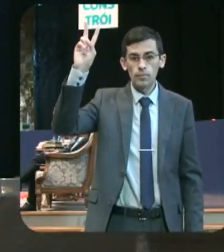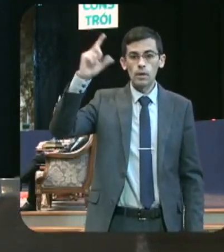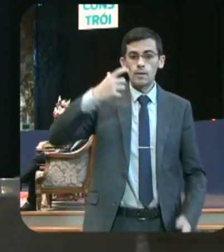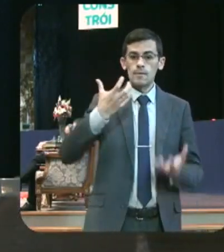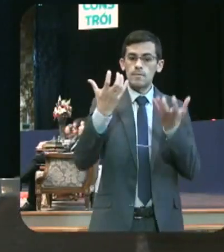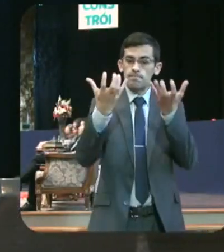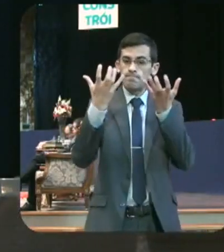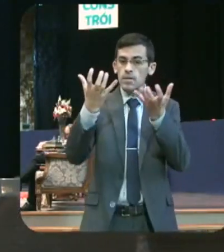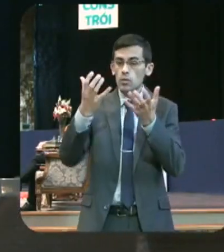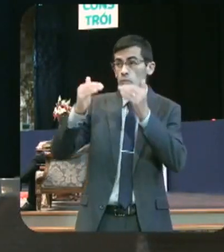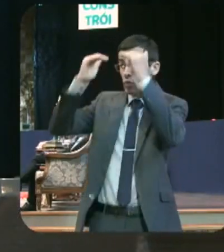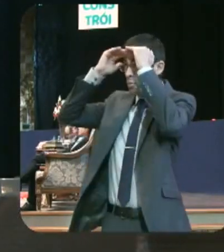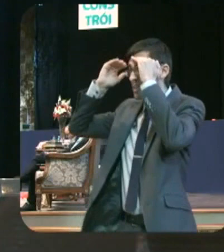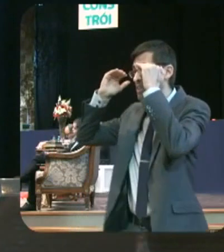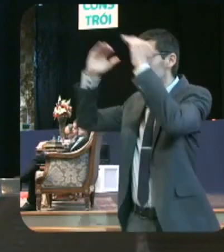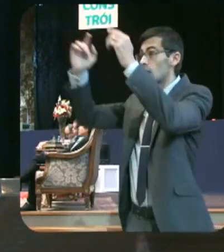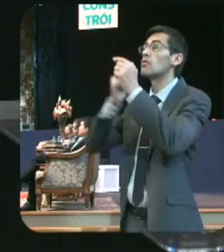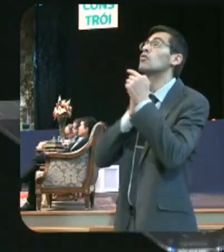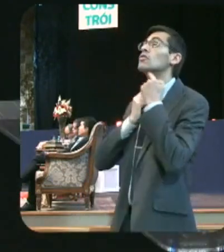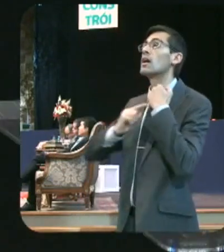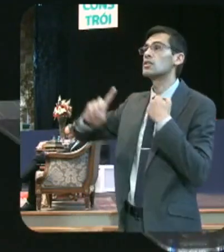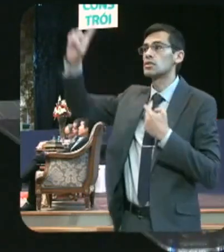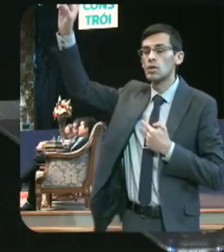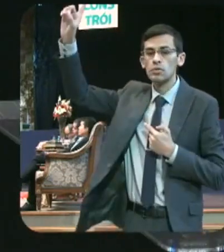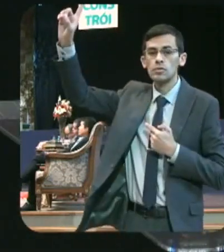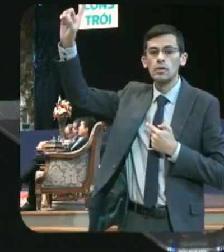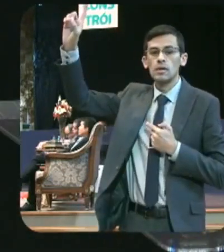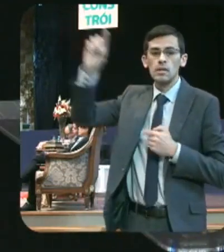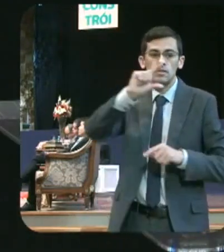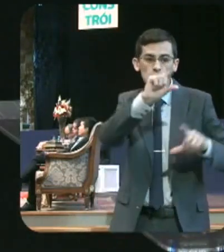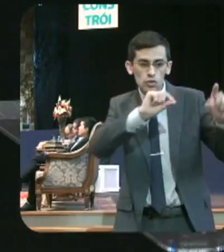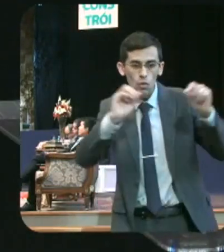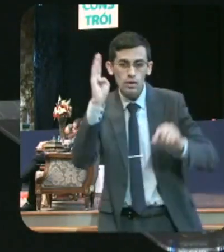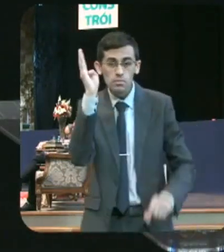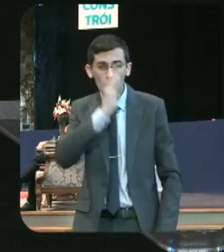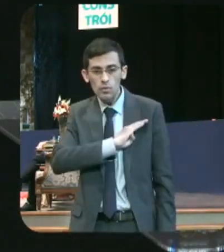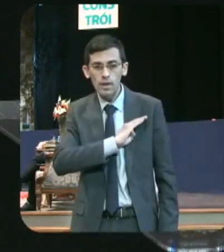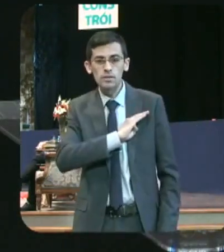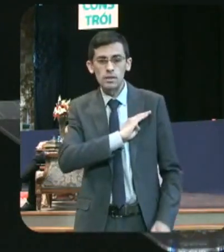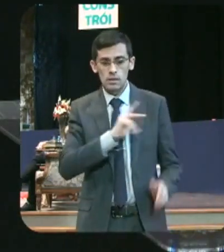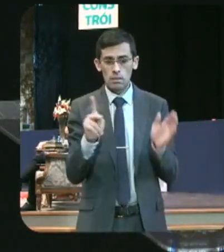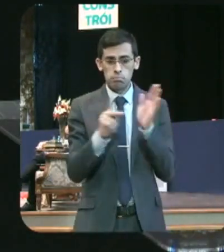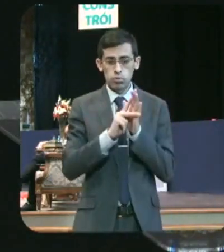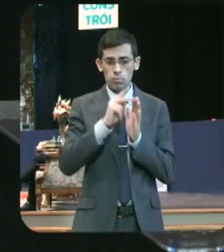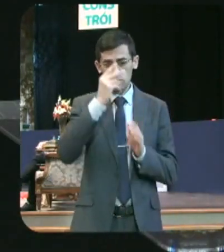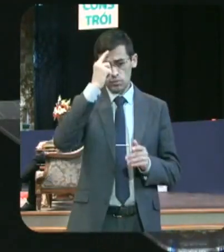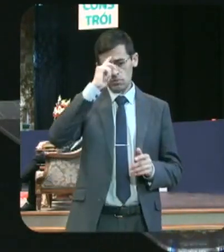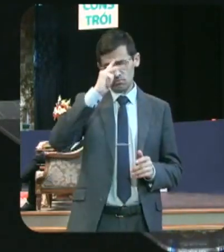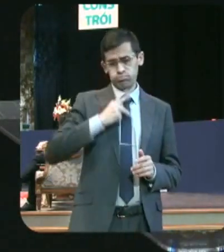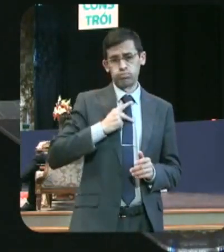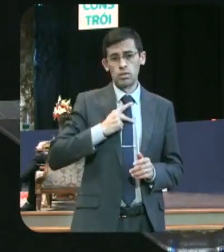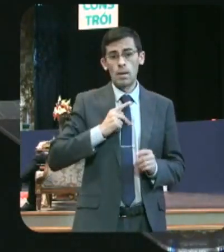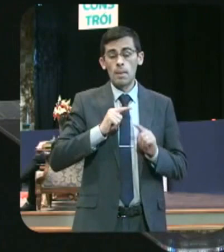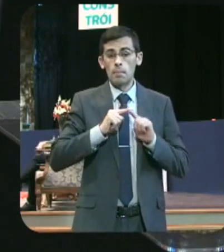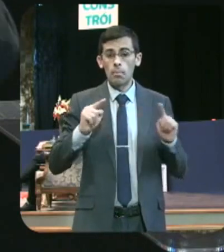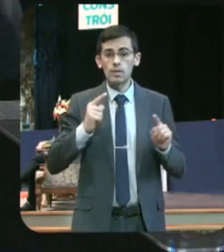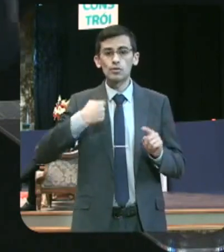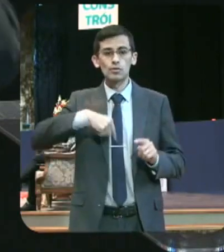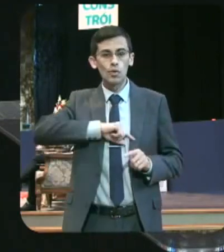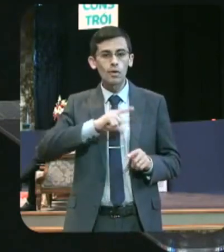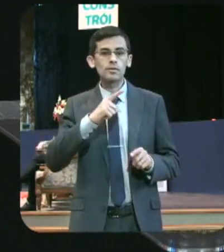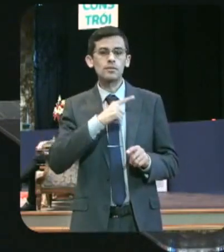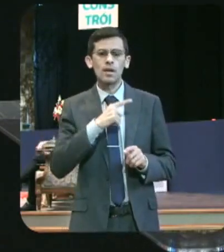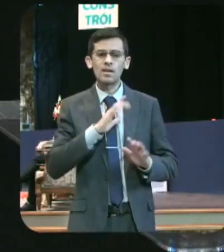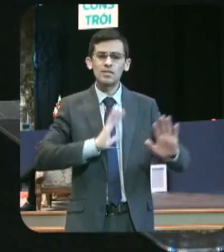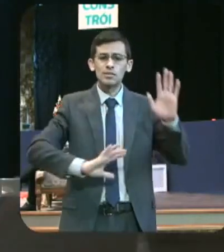fazer a vontade de Deus na minha vida. E o mal intencional, que fazia parte da nossa história, porque a gente tem uma série